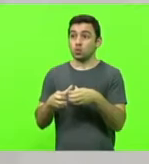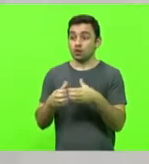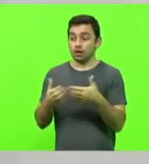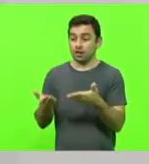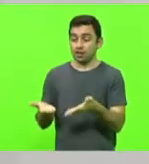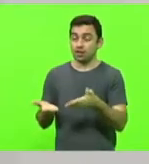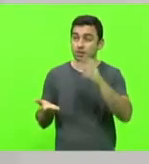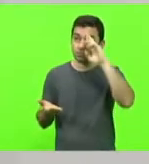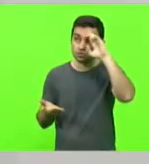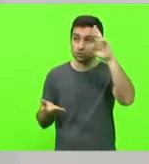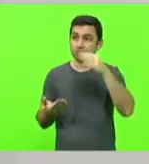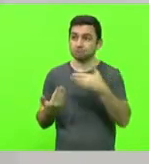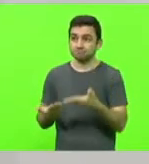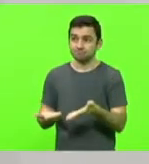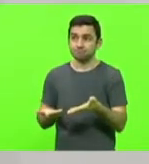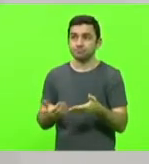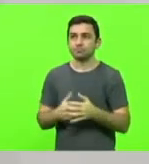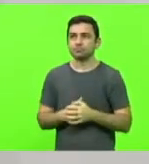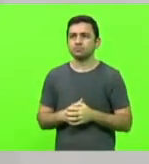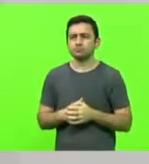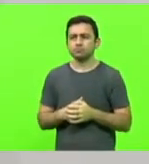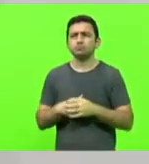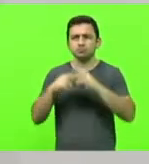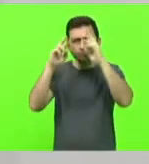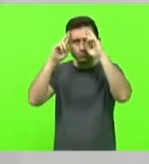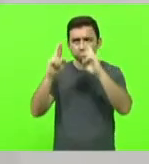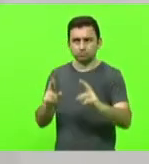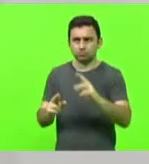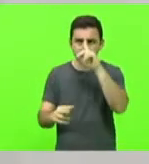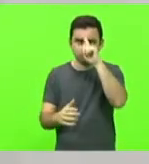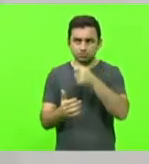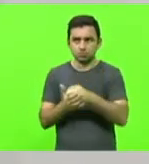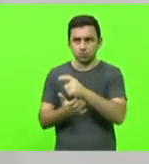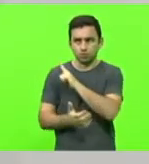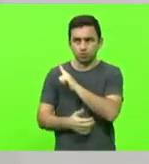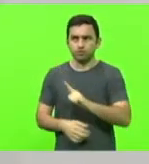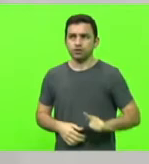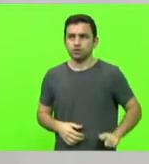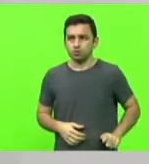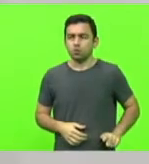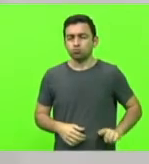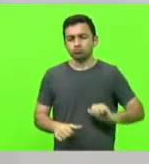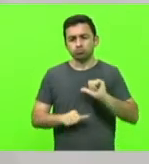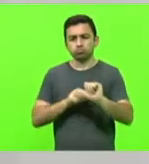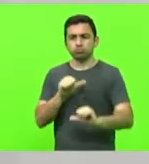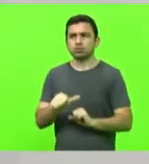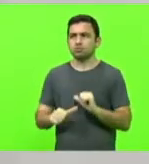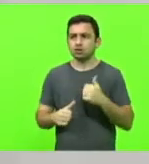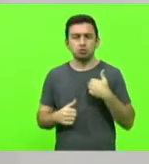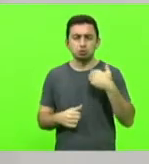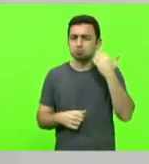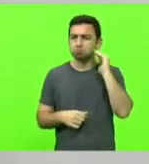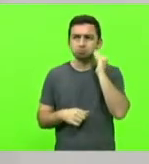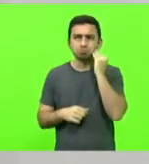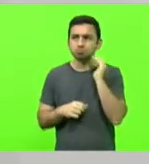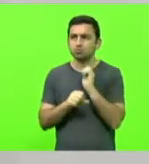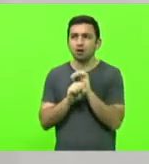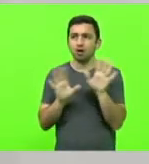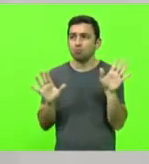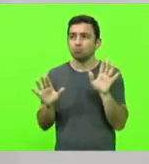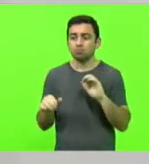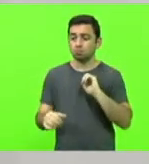Militar. Respeitamos a decisão do governador em mudar, mas não entendemos. Foi uma